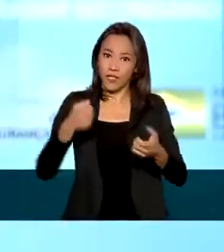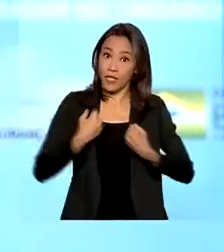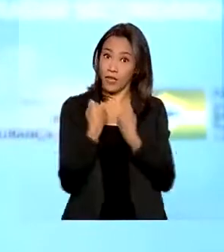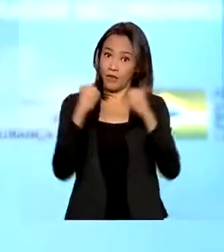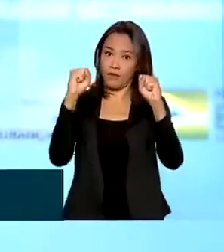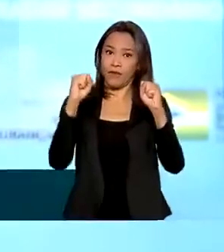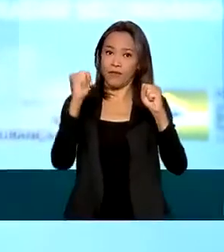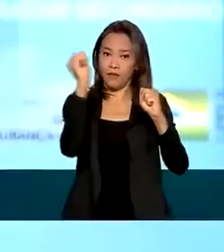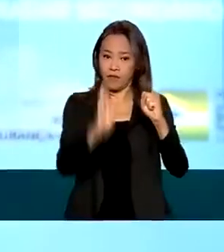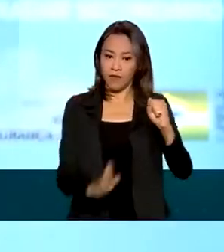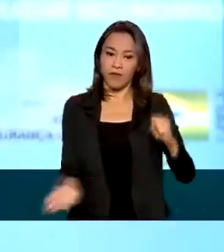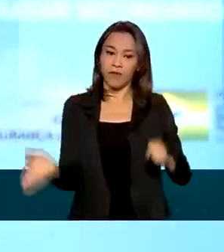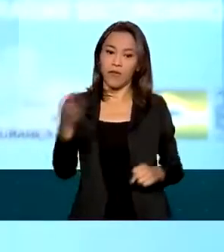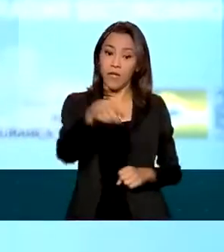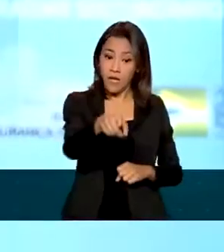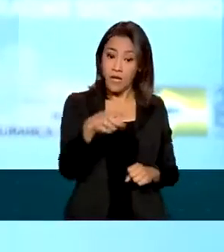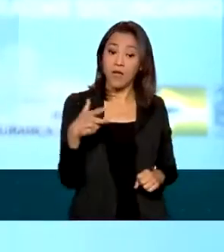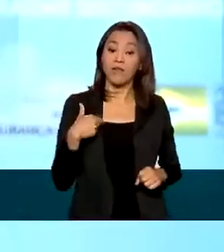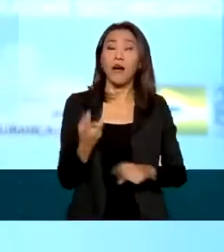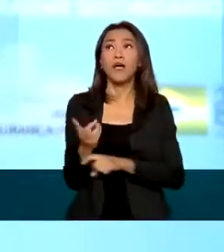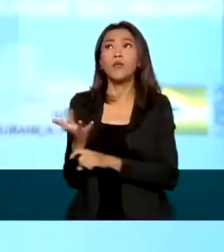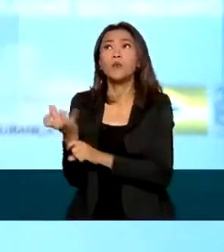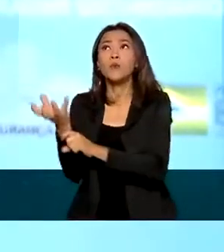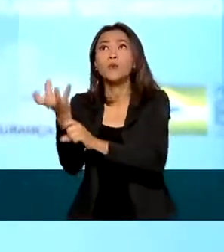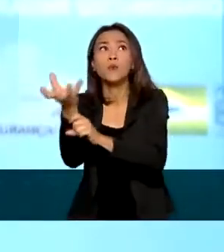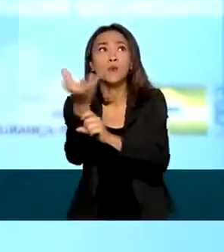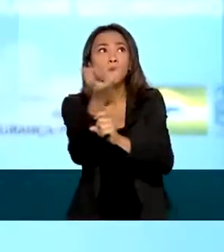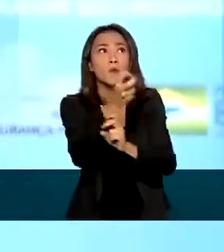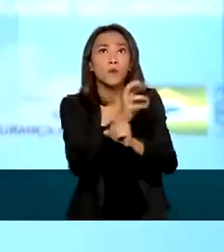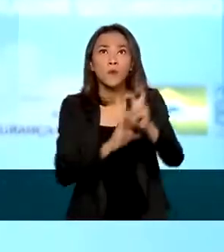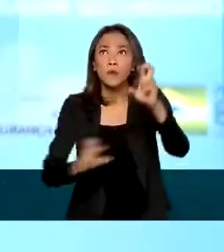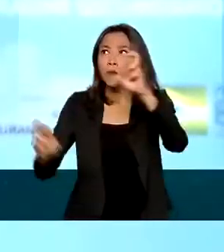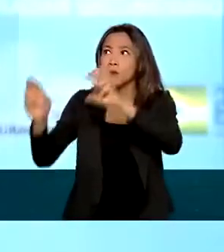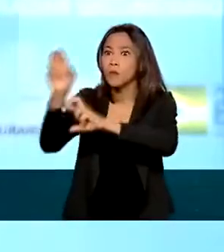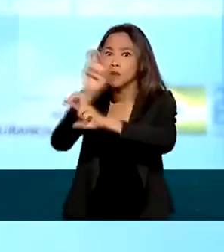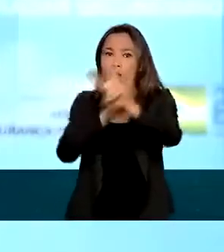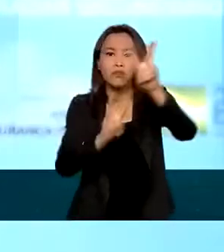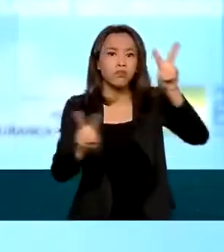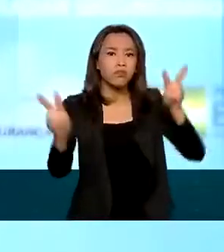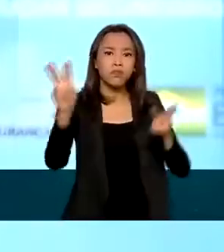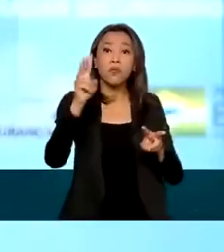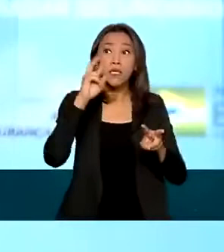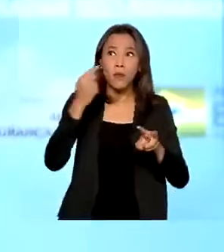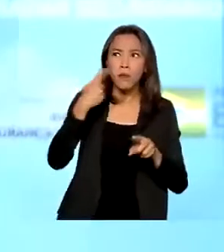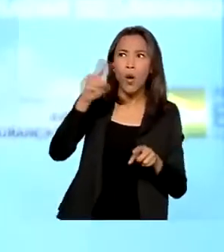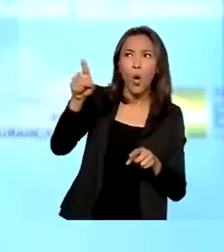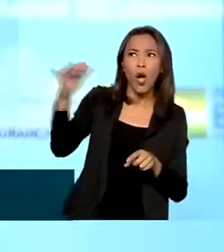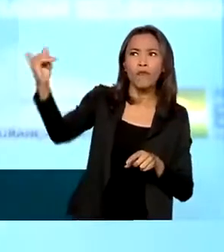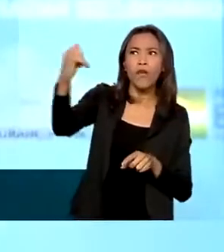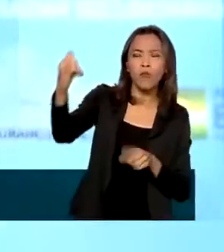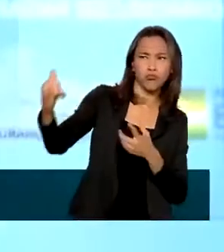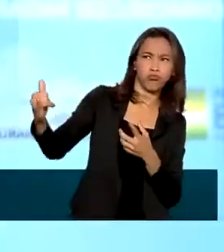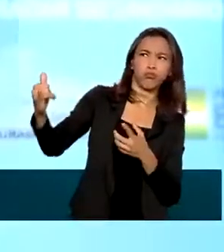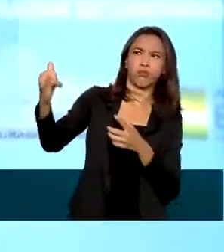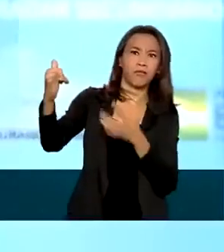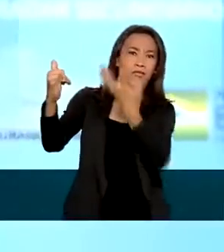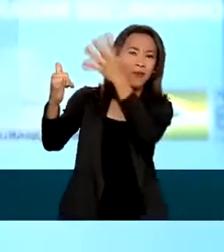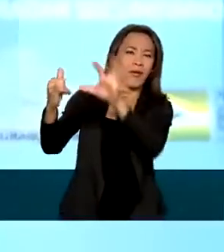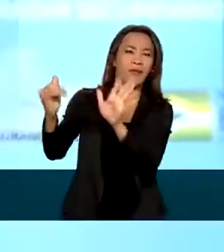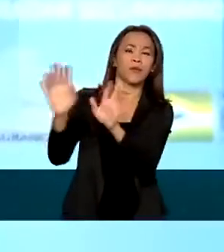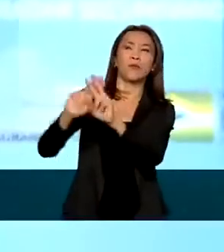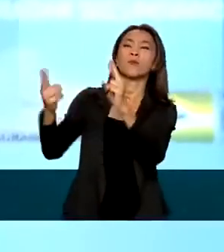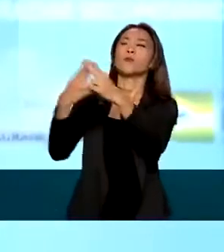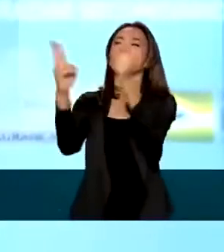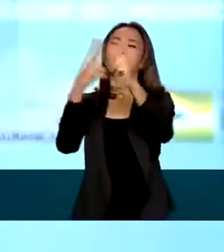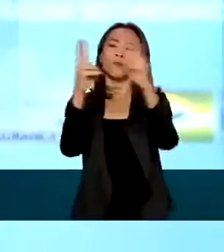eles são aptos a monitor ao espaço aéreo brasileiro mas também identificar outras e aviões que porventura não queiram ser identificados